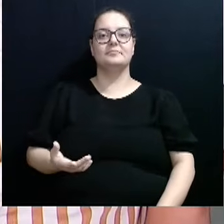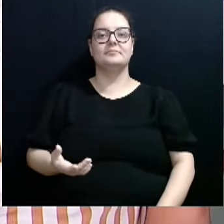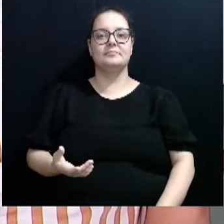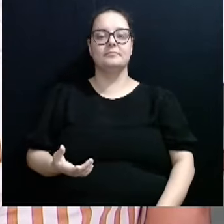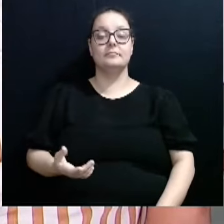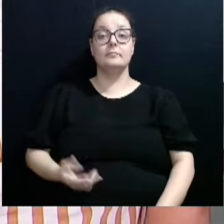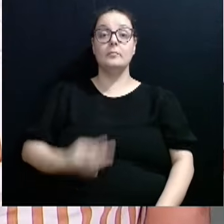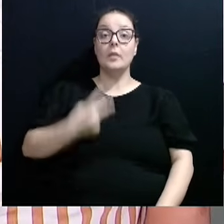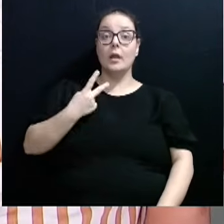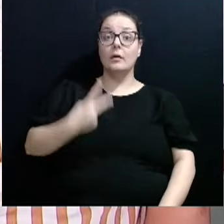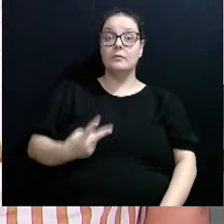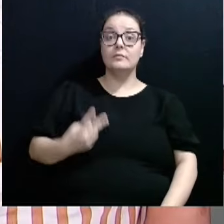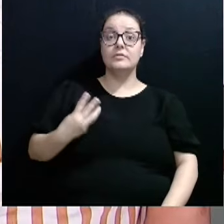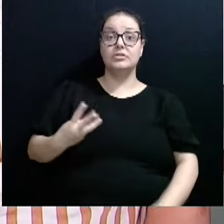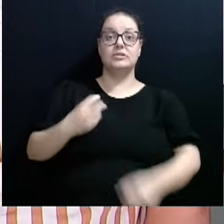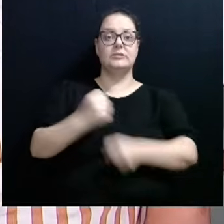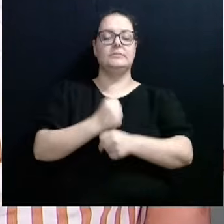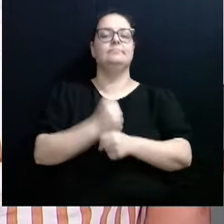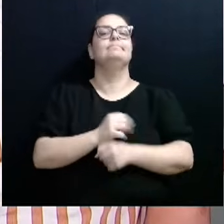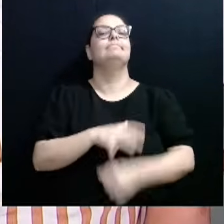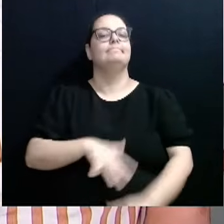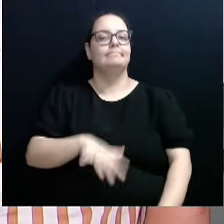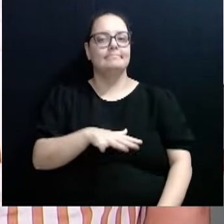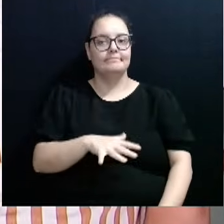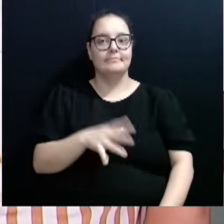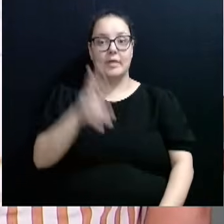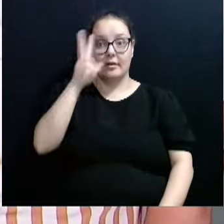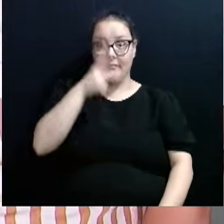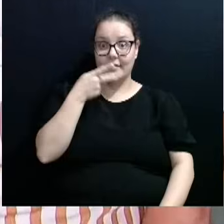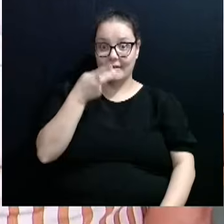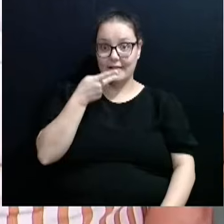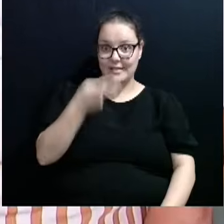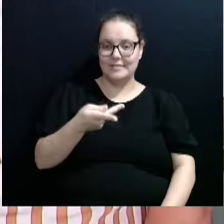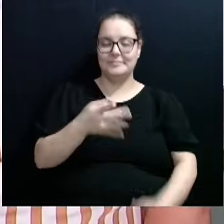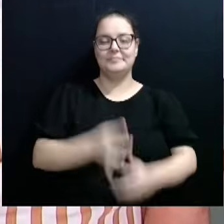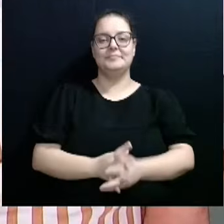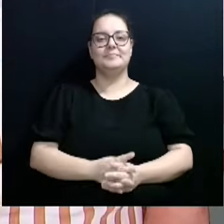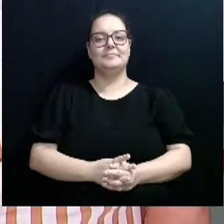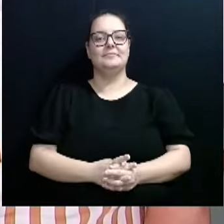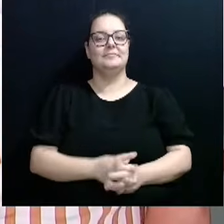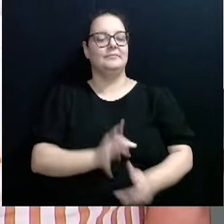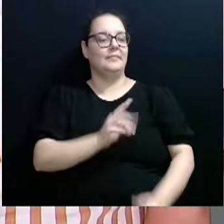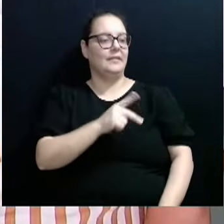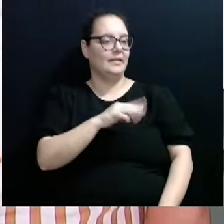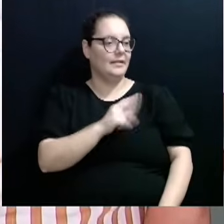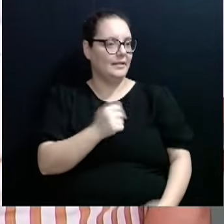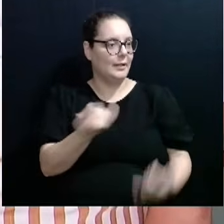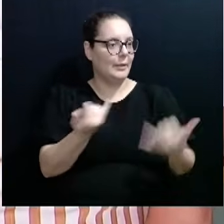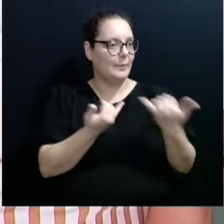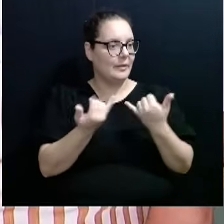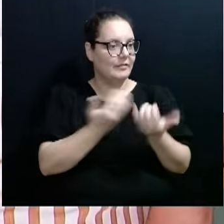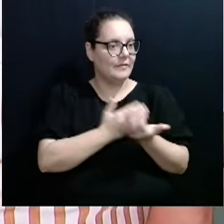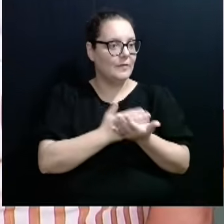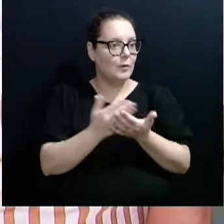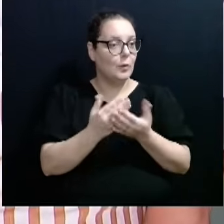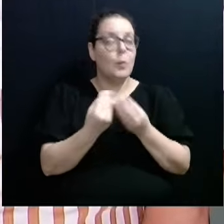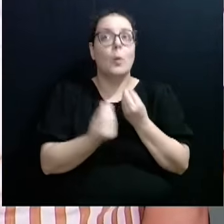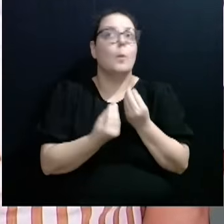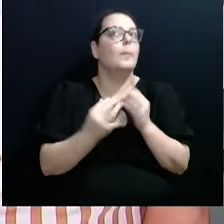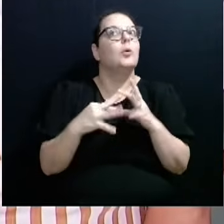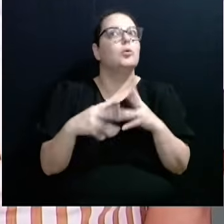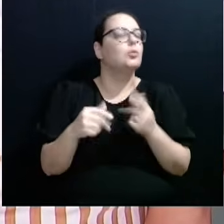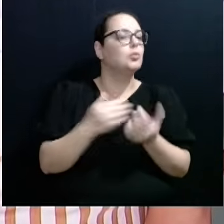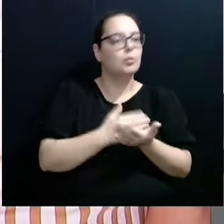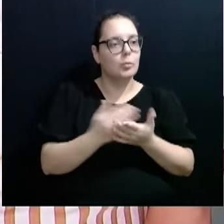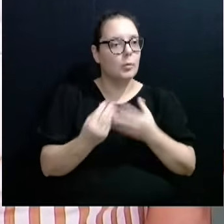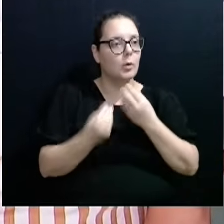anos nesse negócio, vai contar pra gente. Tânia, me conta inicialmente como tudo começou, como que você falou, gente,